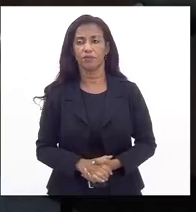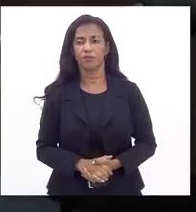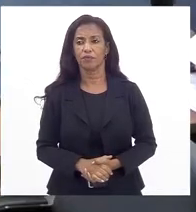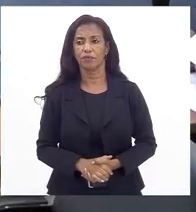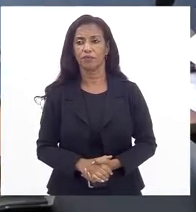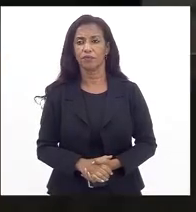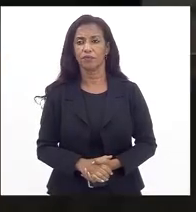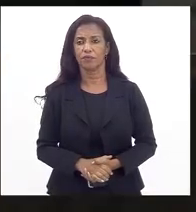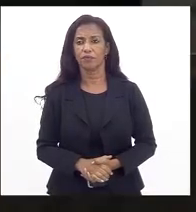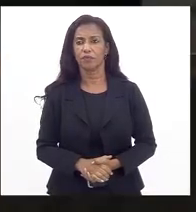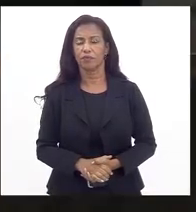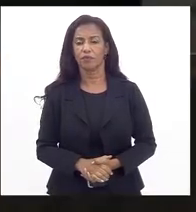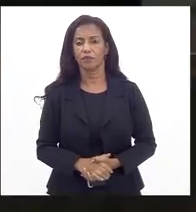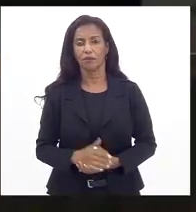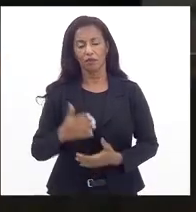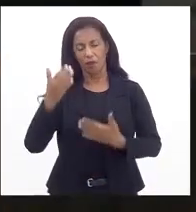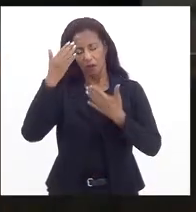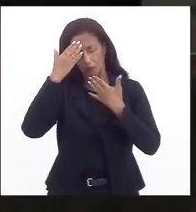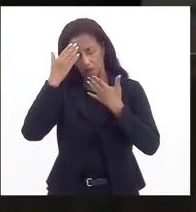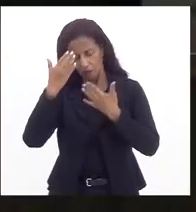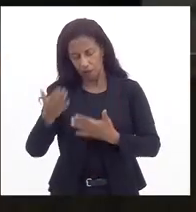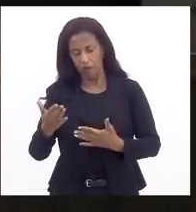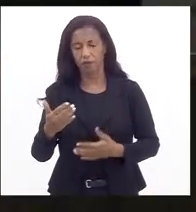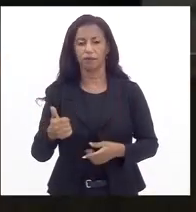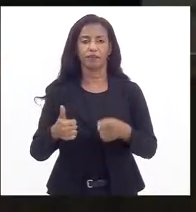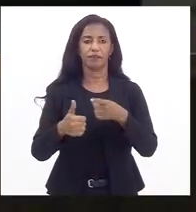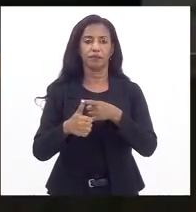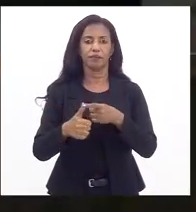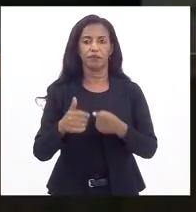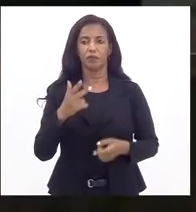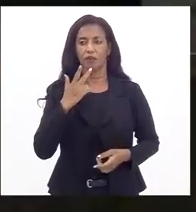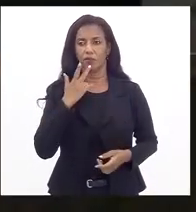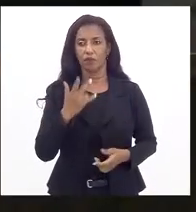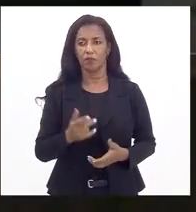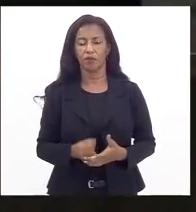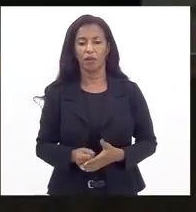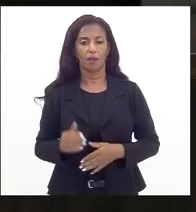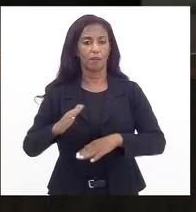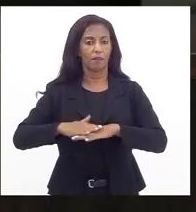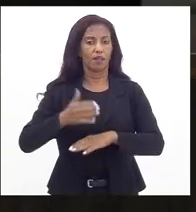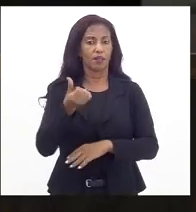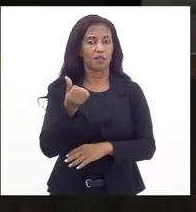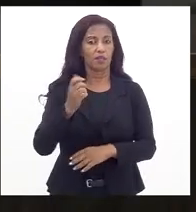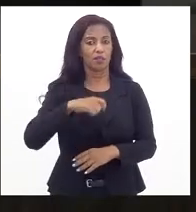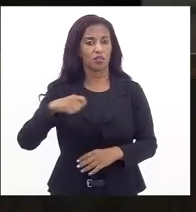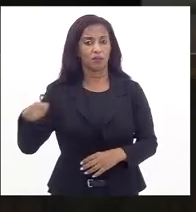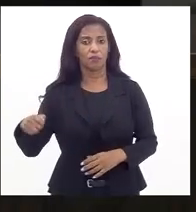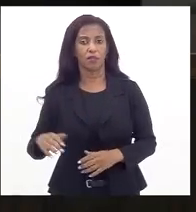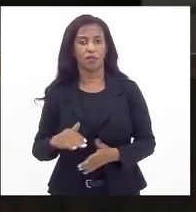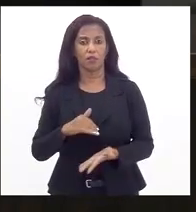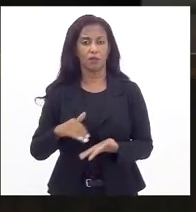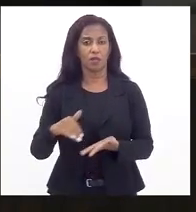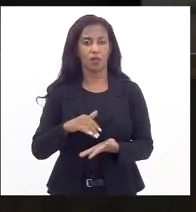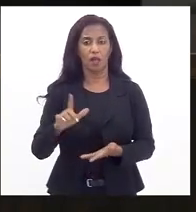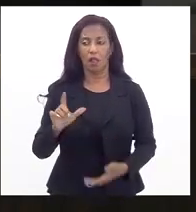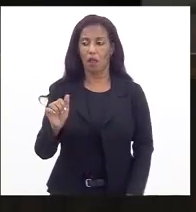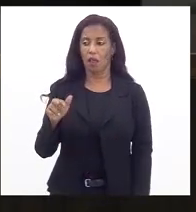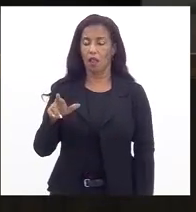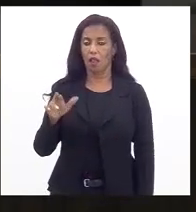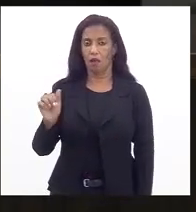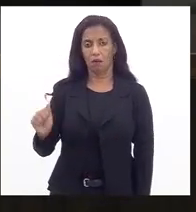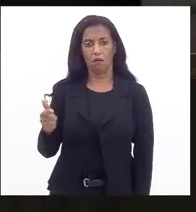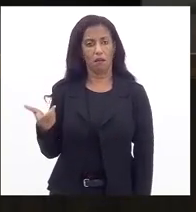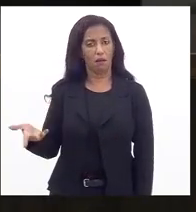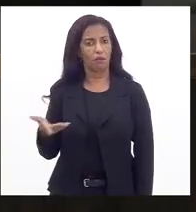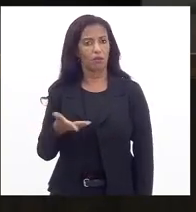Deputado Luiz agradeço primeiro dizer que há mais de seis vezes a secretária Laura caneta